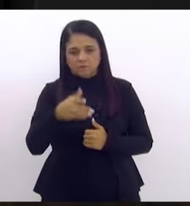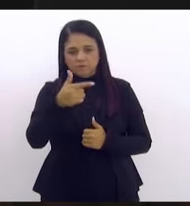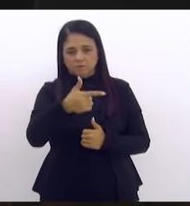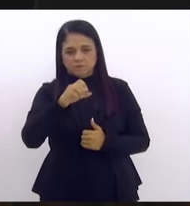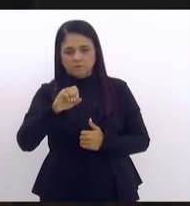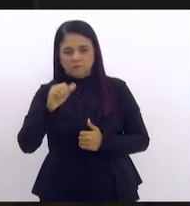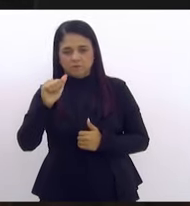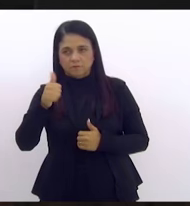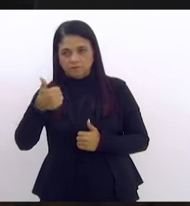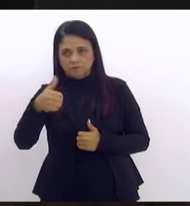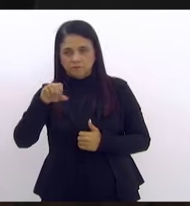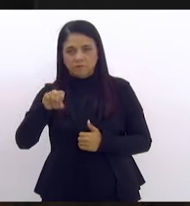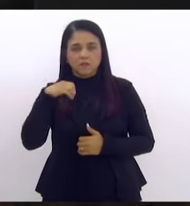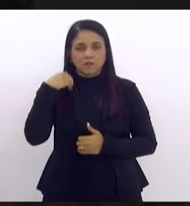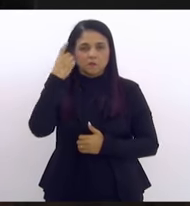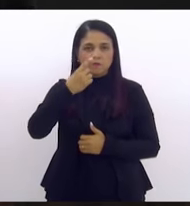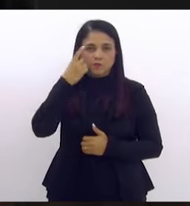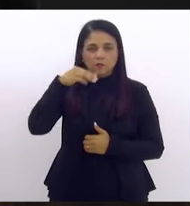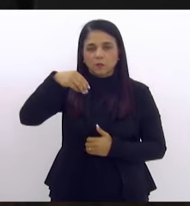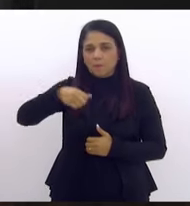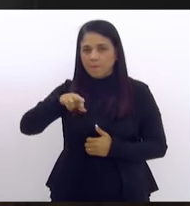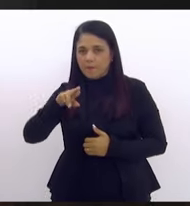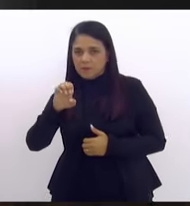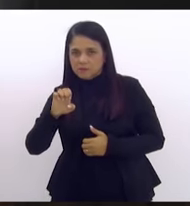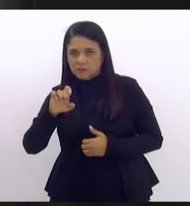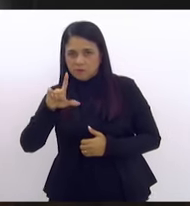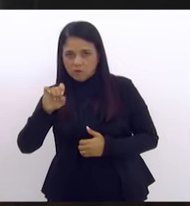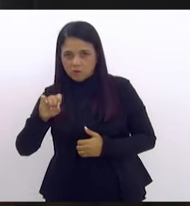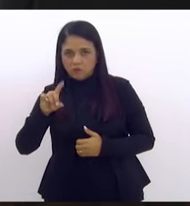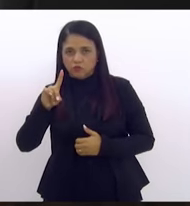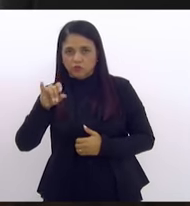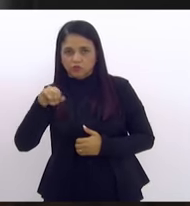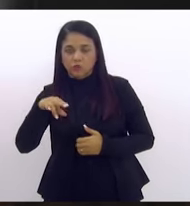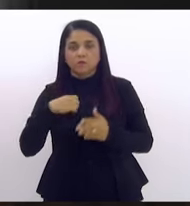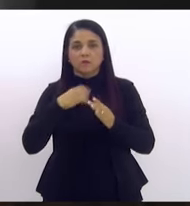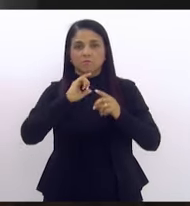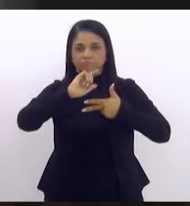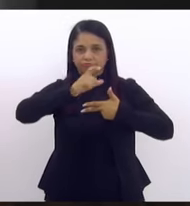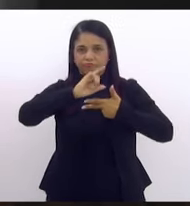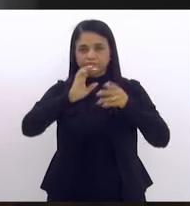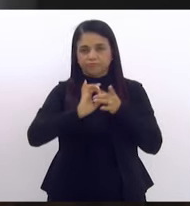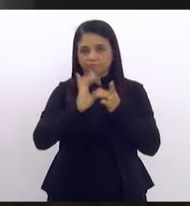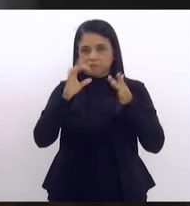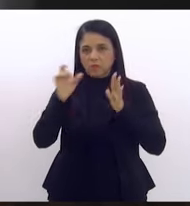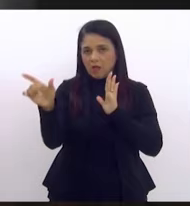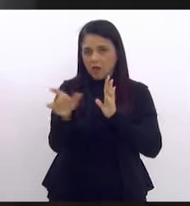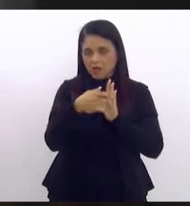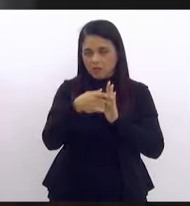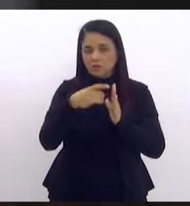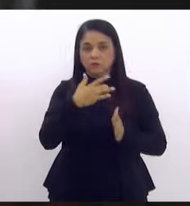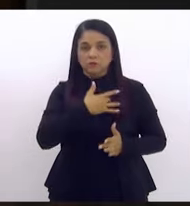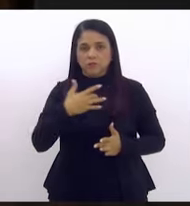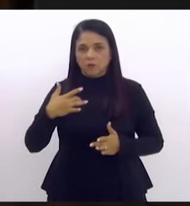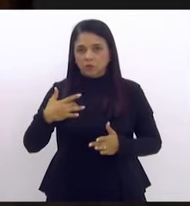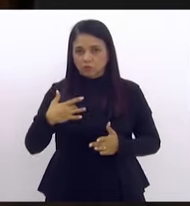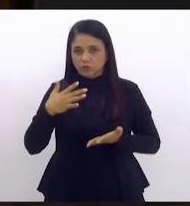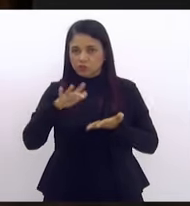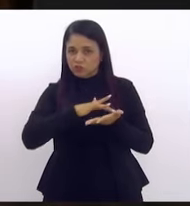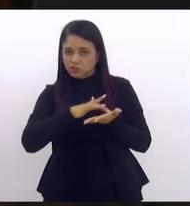de 2019, de autoria do deputado Marcelo Dino, que autoriza o Poder Executivo a criar o cartão de saúde digital